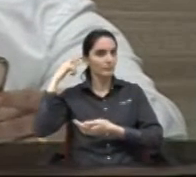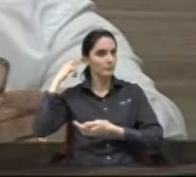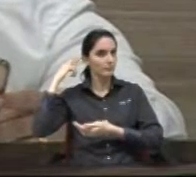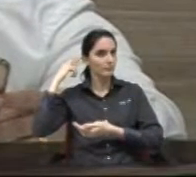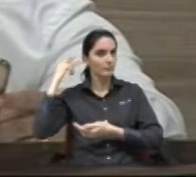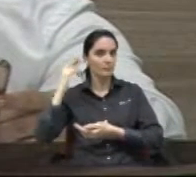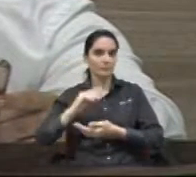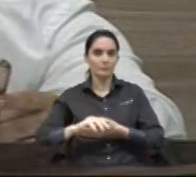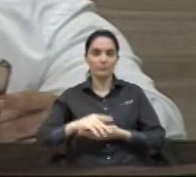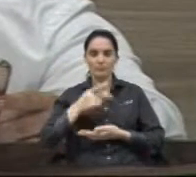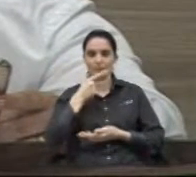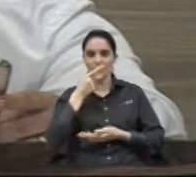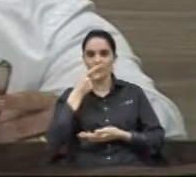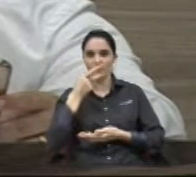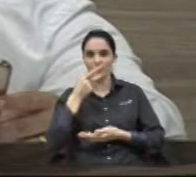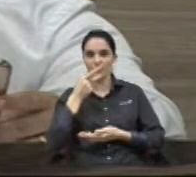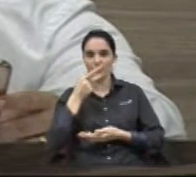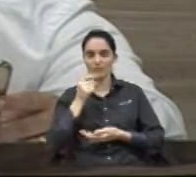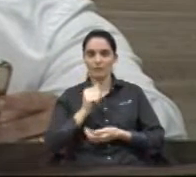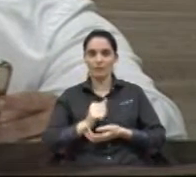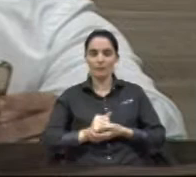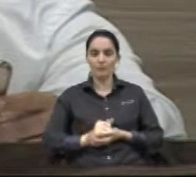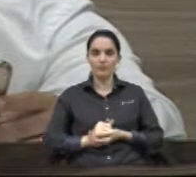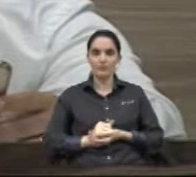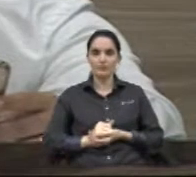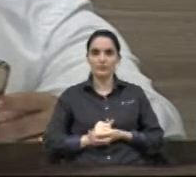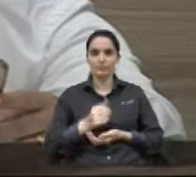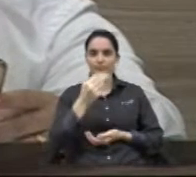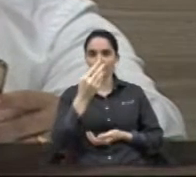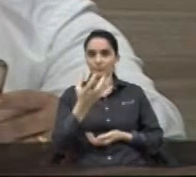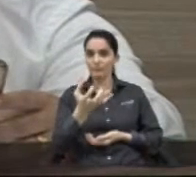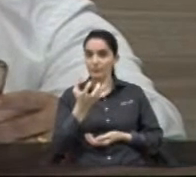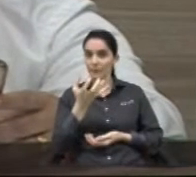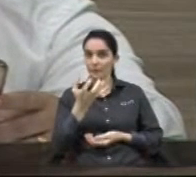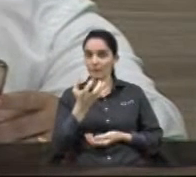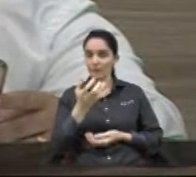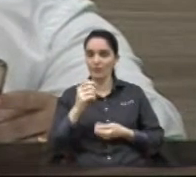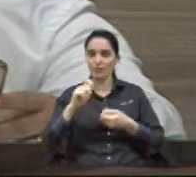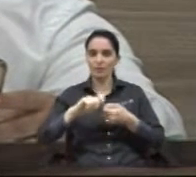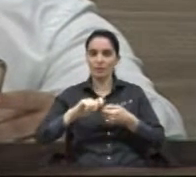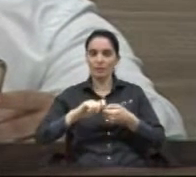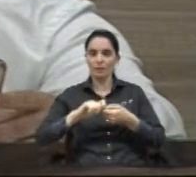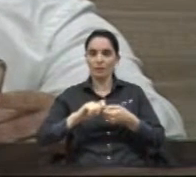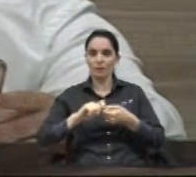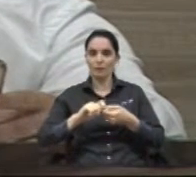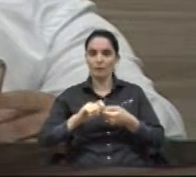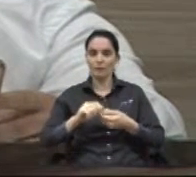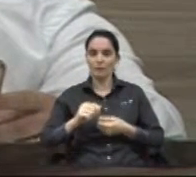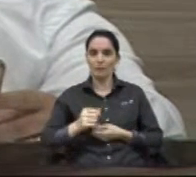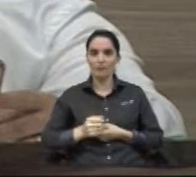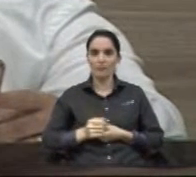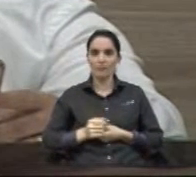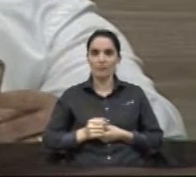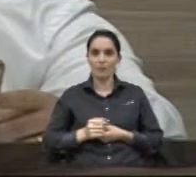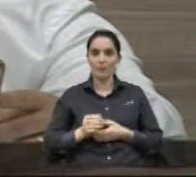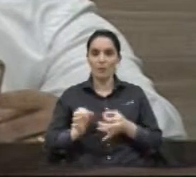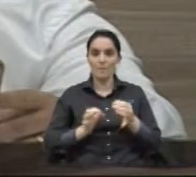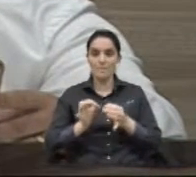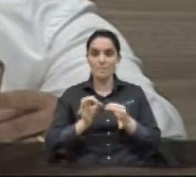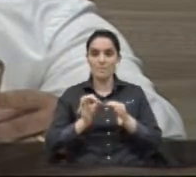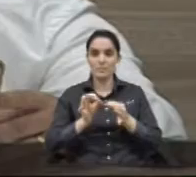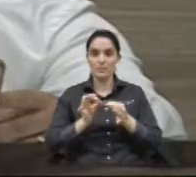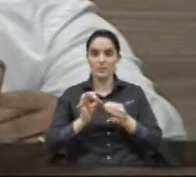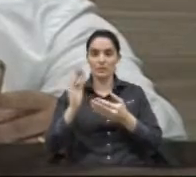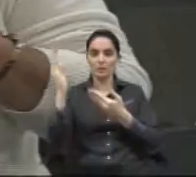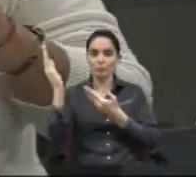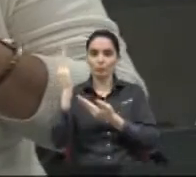de inveja boa, nesse sentido que são tantas pessoas iguais, e às vezes a gente esquece quando a pessoa presenteia, que dá homenagem,